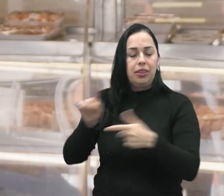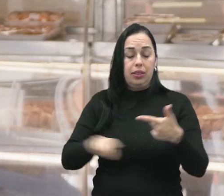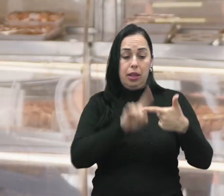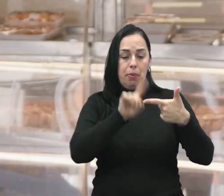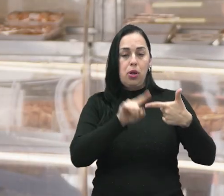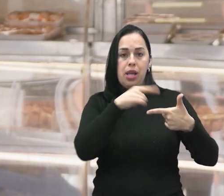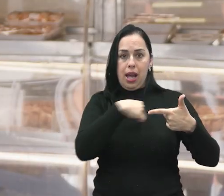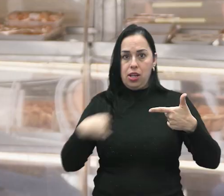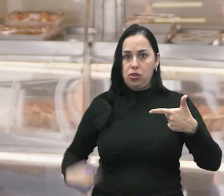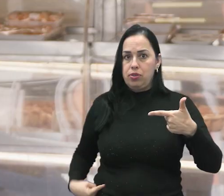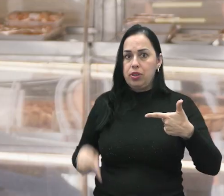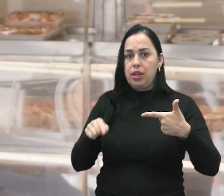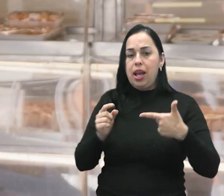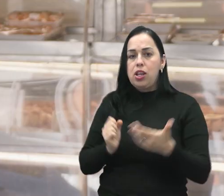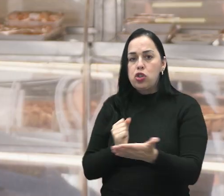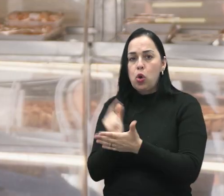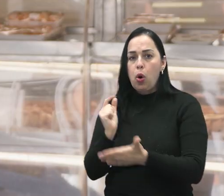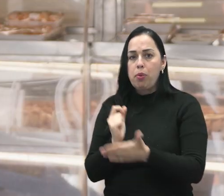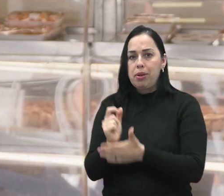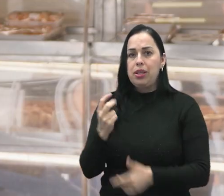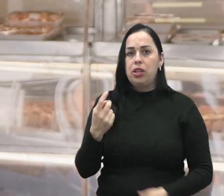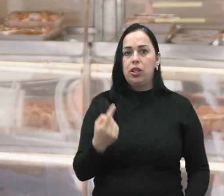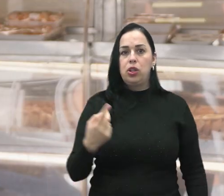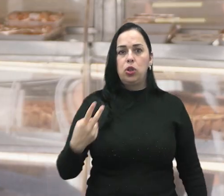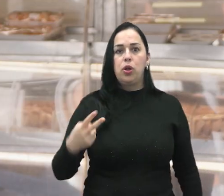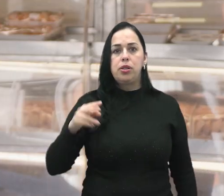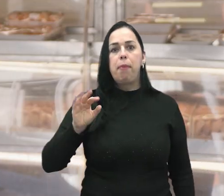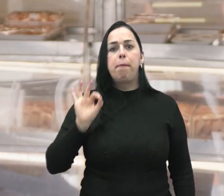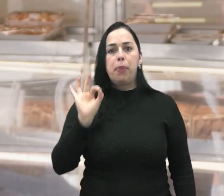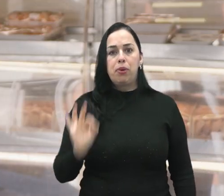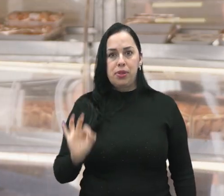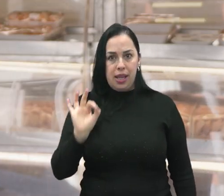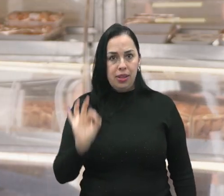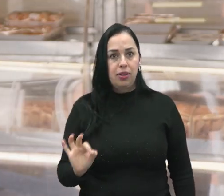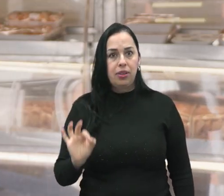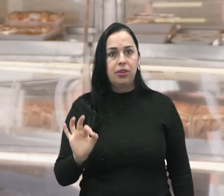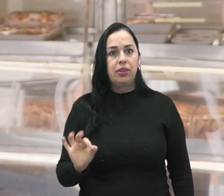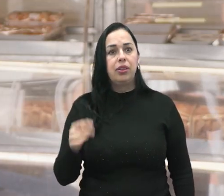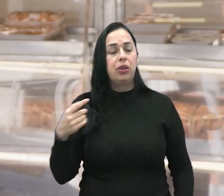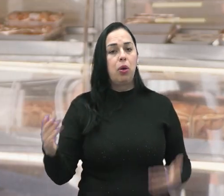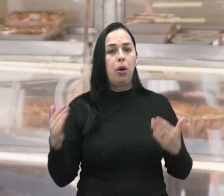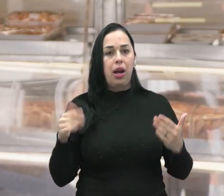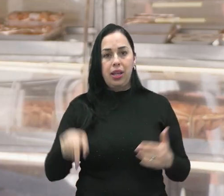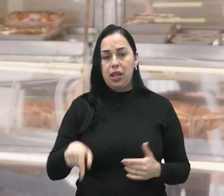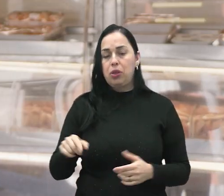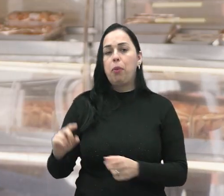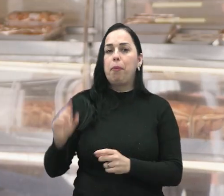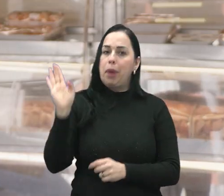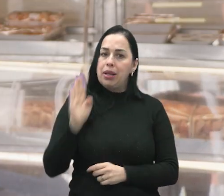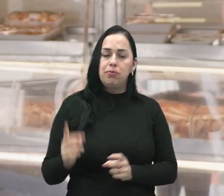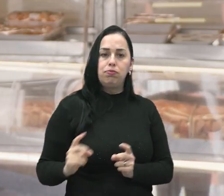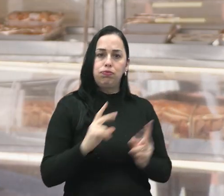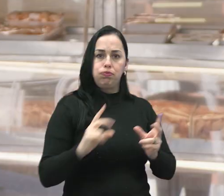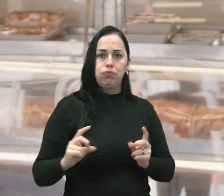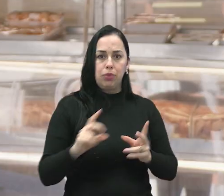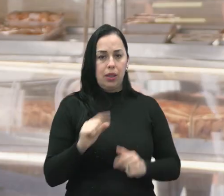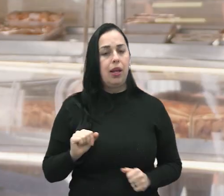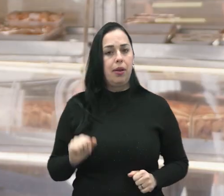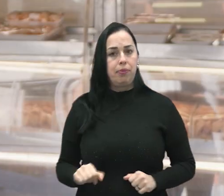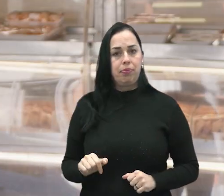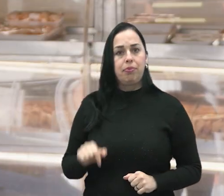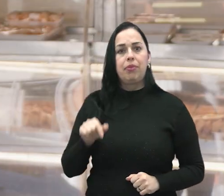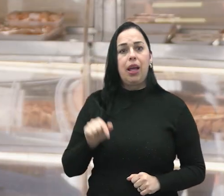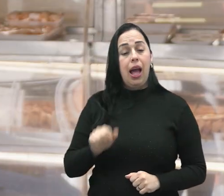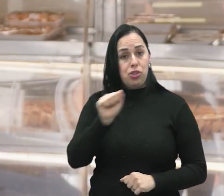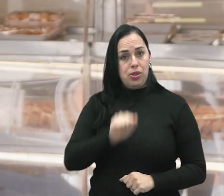China. Eles importaram cerca de 12% de todo o volume que o Brasil produz para o exterior. Segundo a ABIEC, em